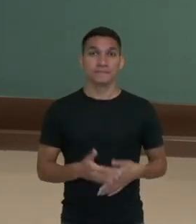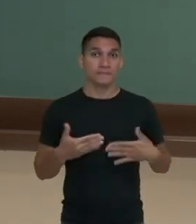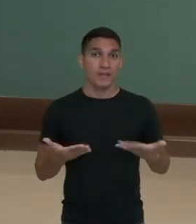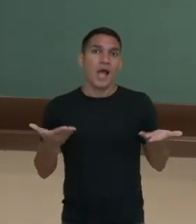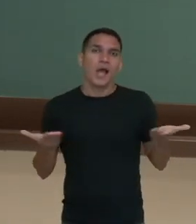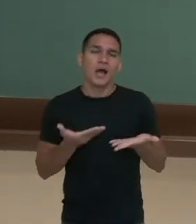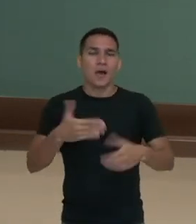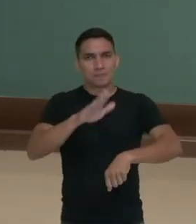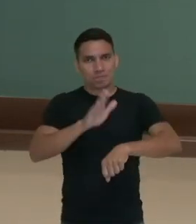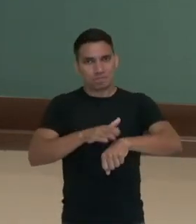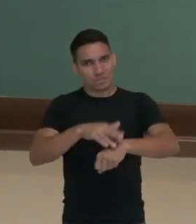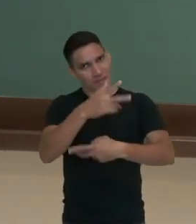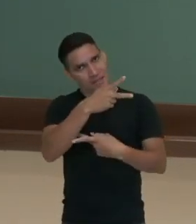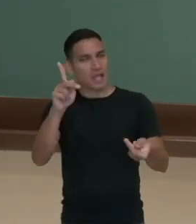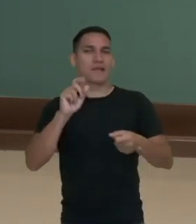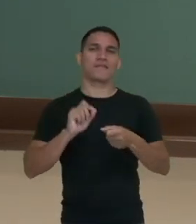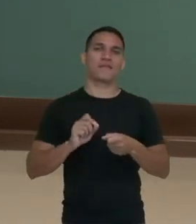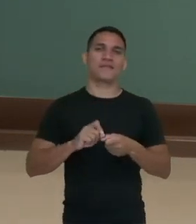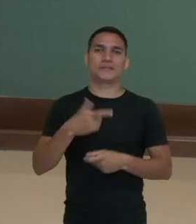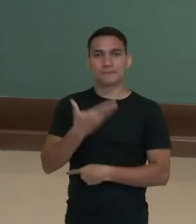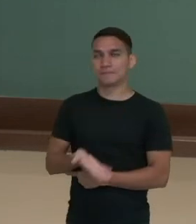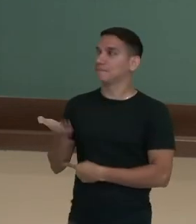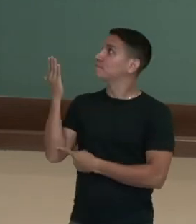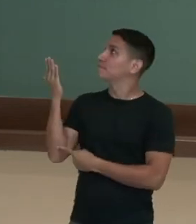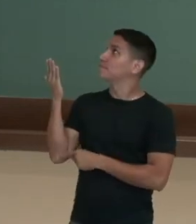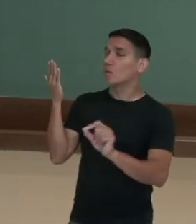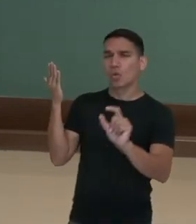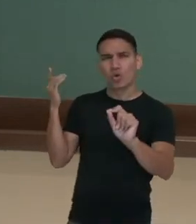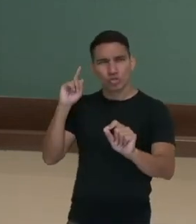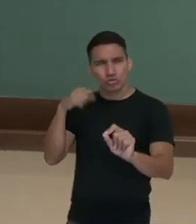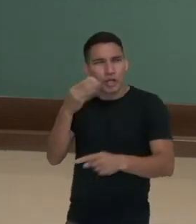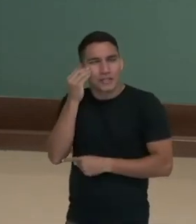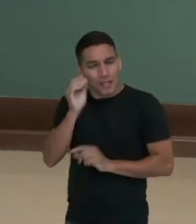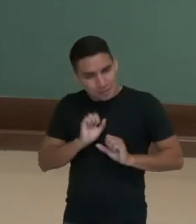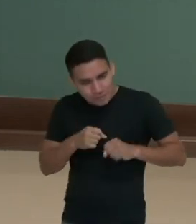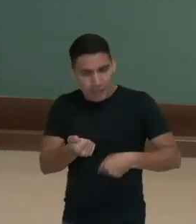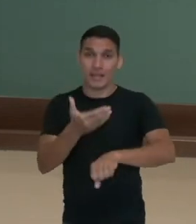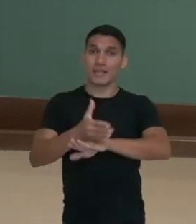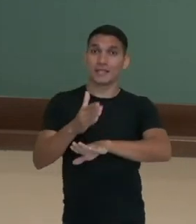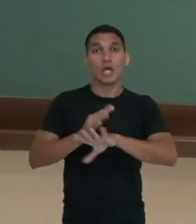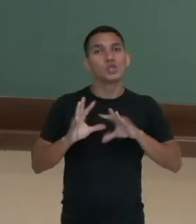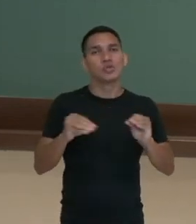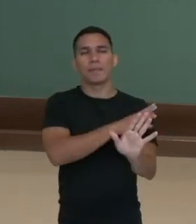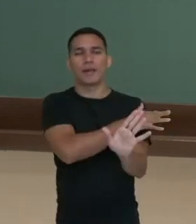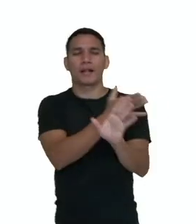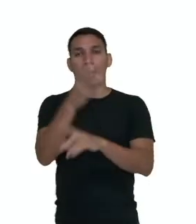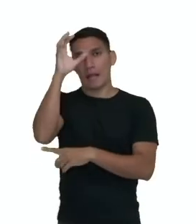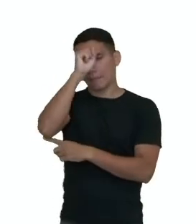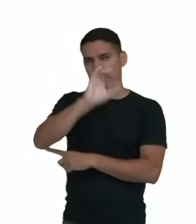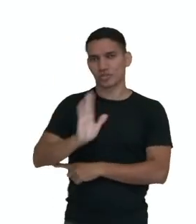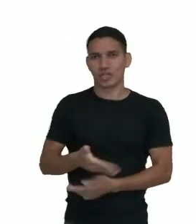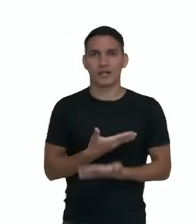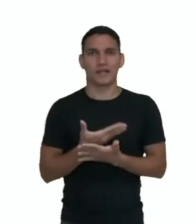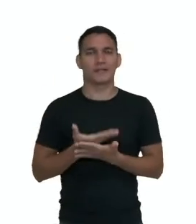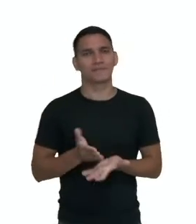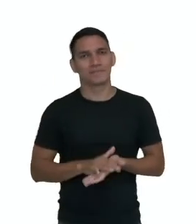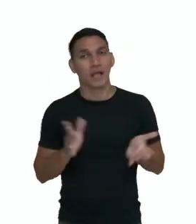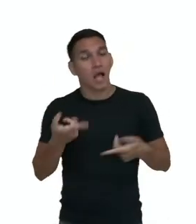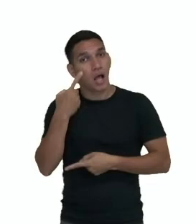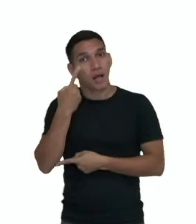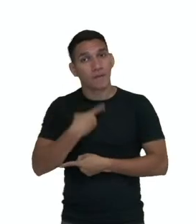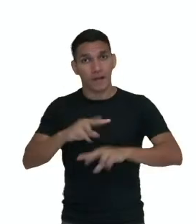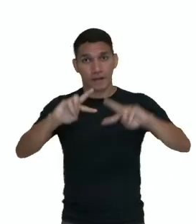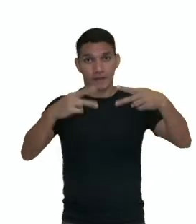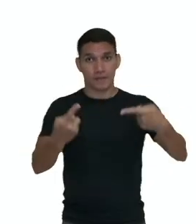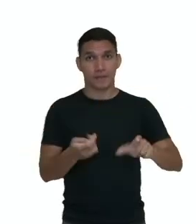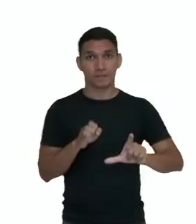Agora é uma atividade mão na massa para você, né? Vamos colocar em prática tudo que nós aprendemos na aula? Vejamos. Então acesse